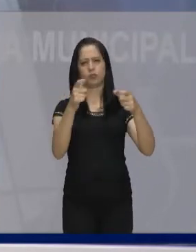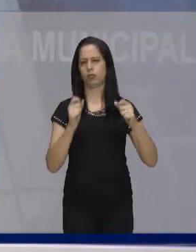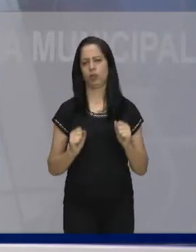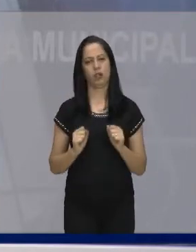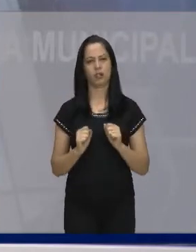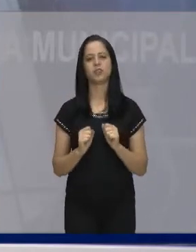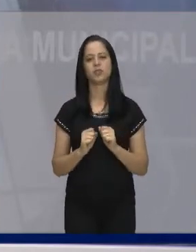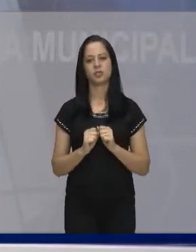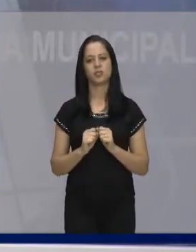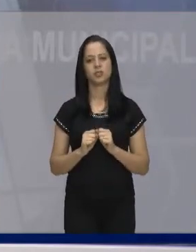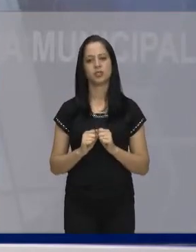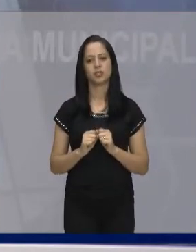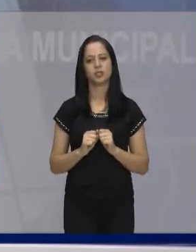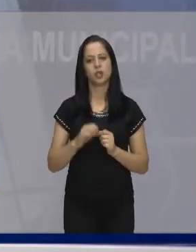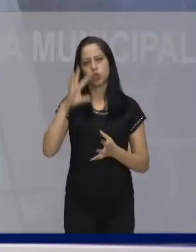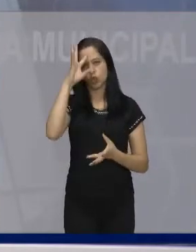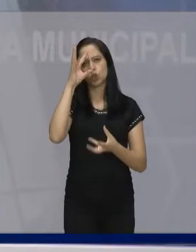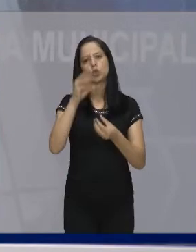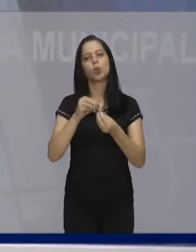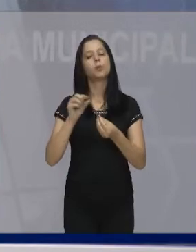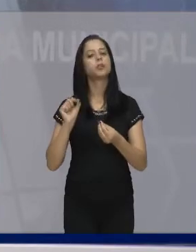e a gente entende que